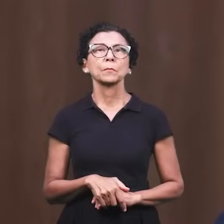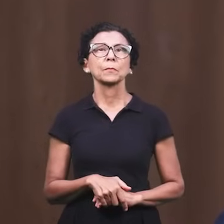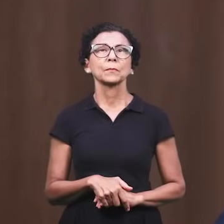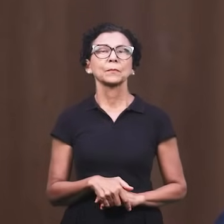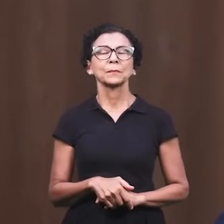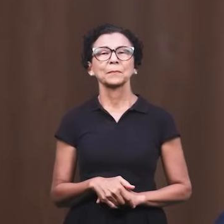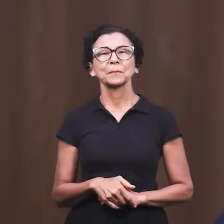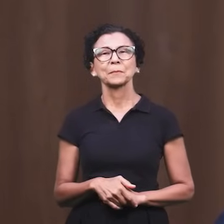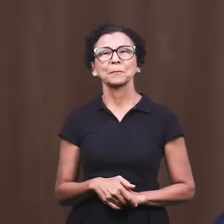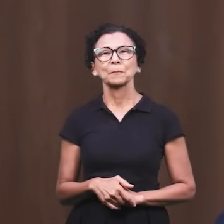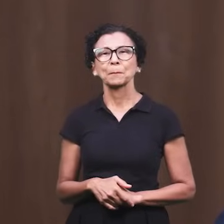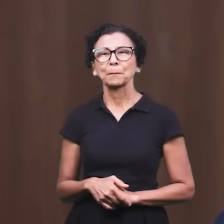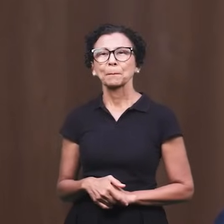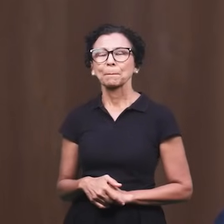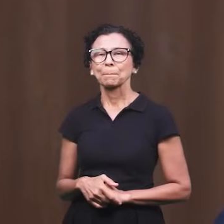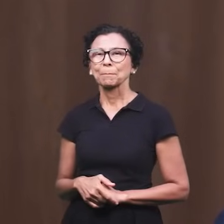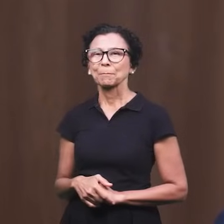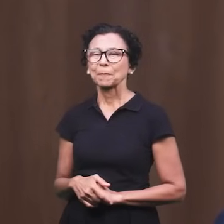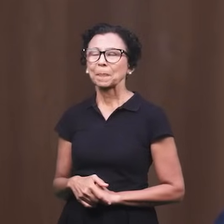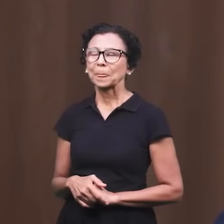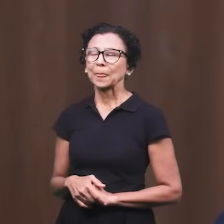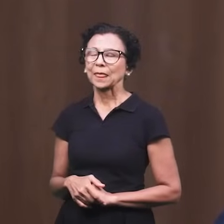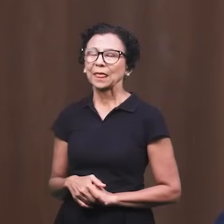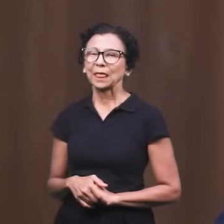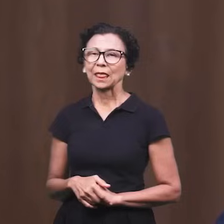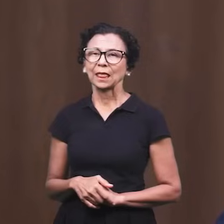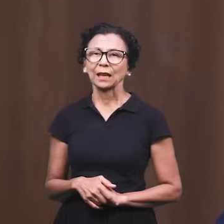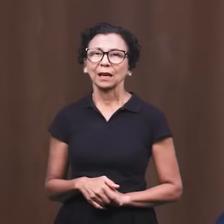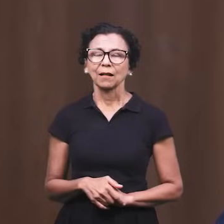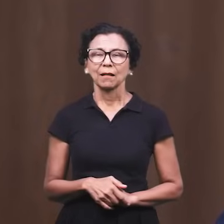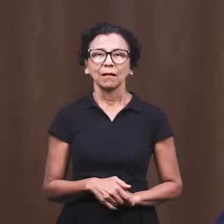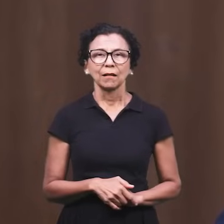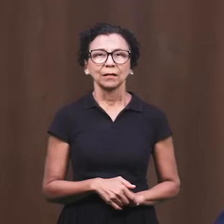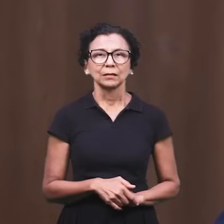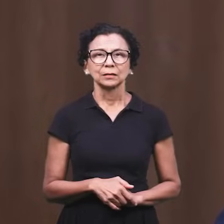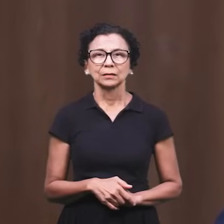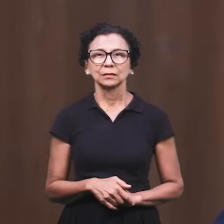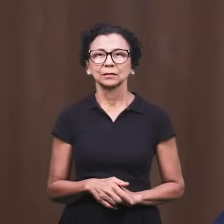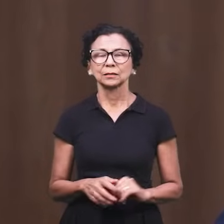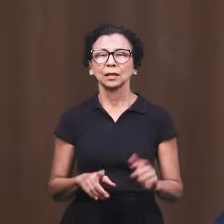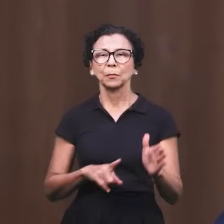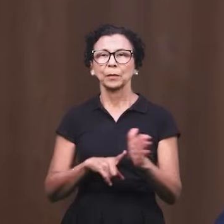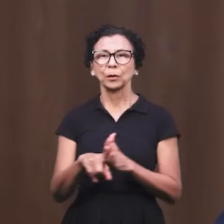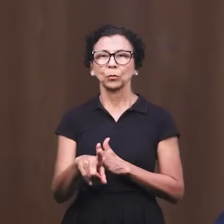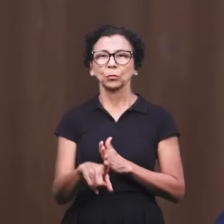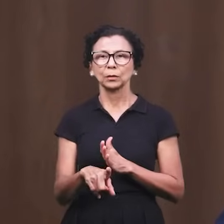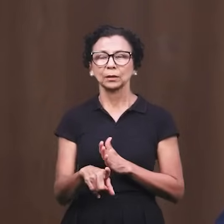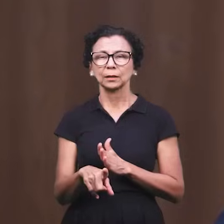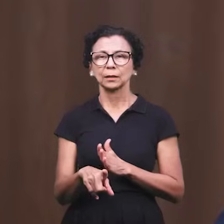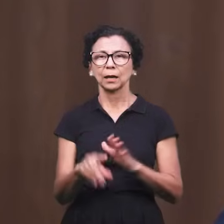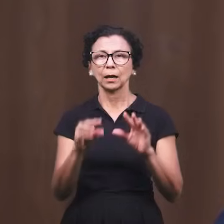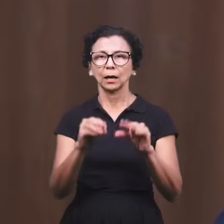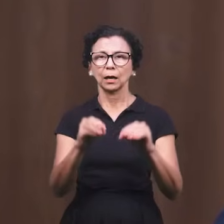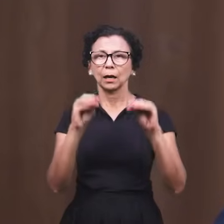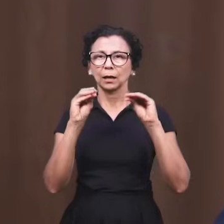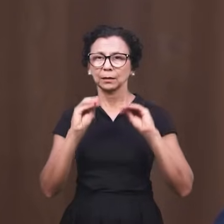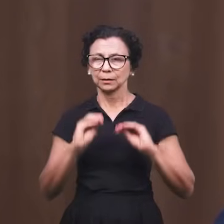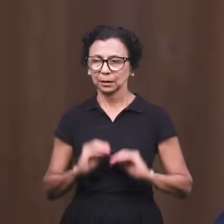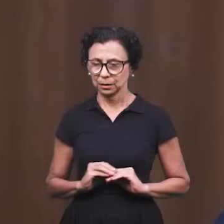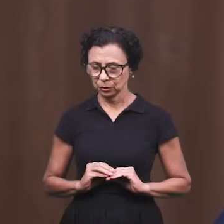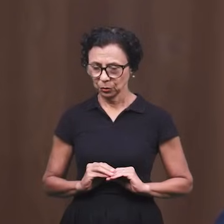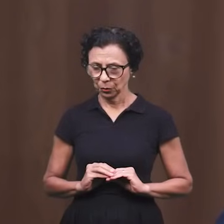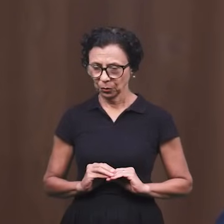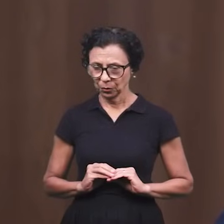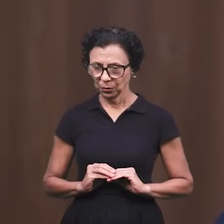na pergunta anterior, nós respondemos um pouco do que você está falando, mas deixa a gente melhorar aqui